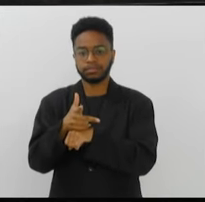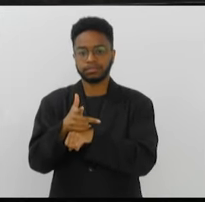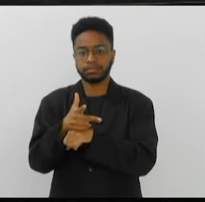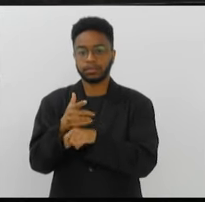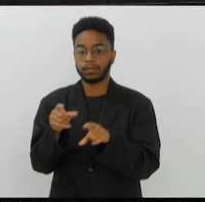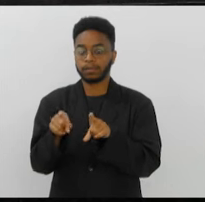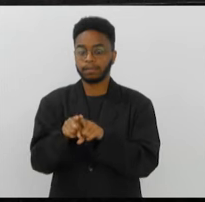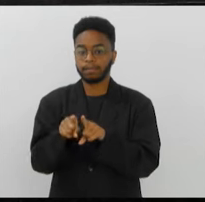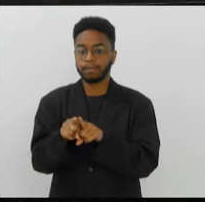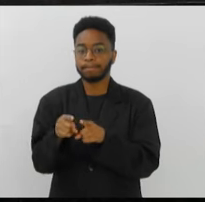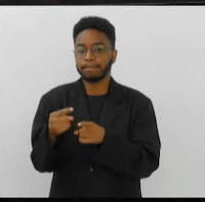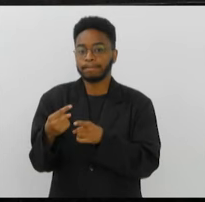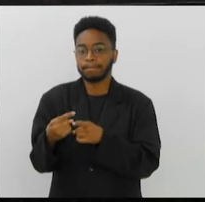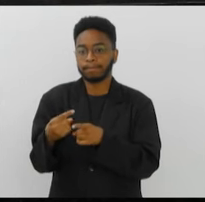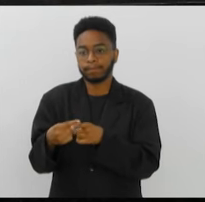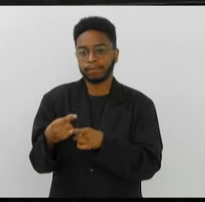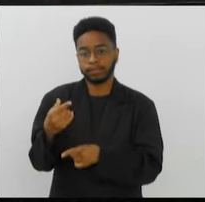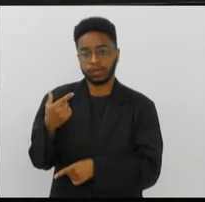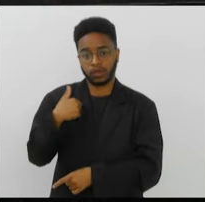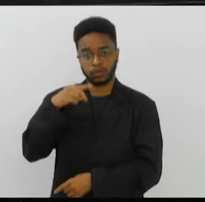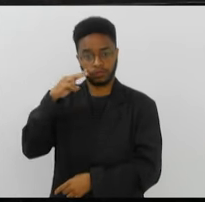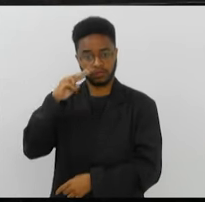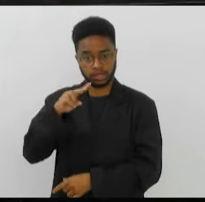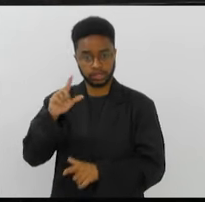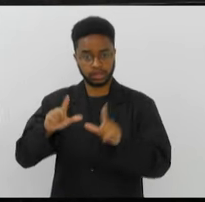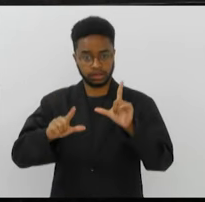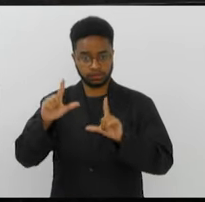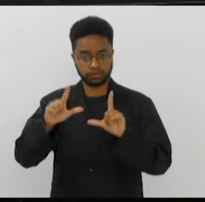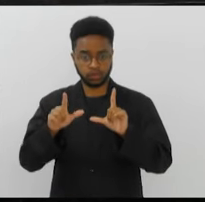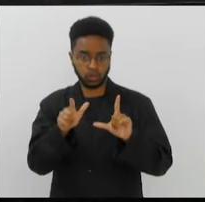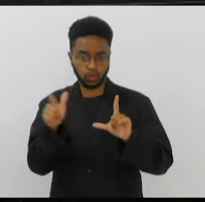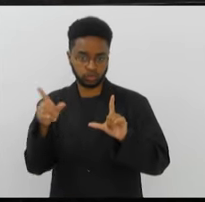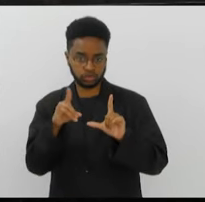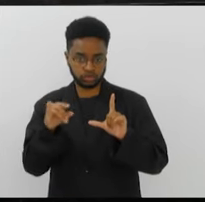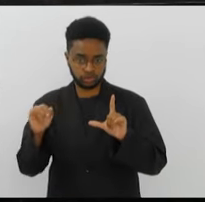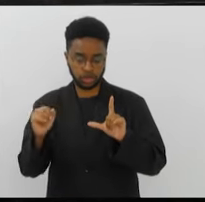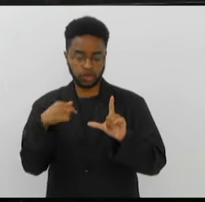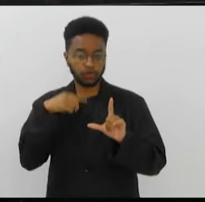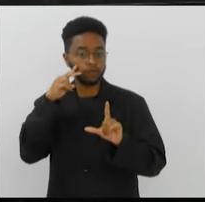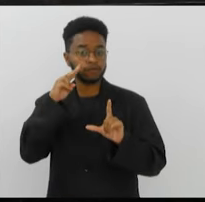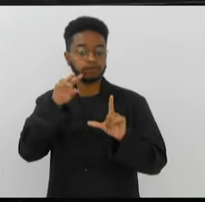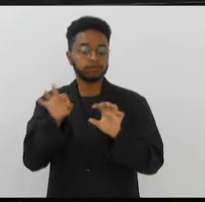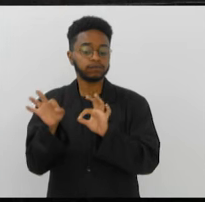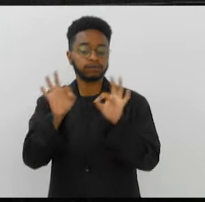Outro dia, também pela televisão, deputado Eduardo, eu via